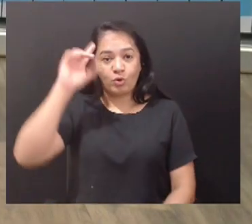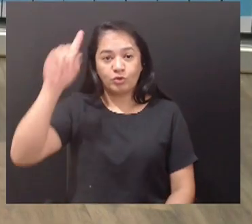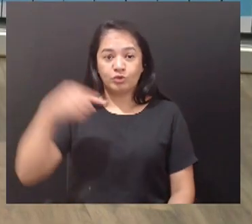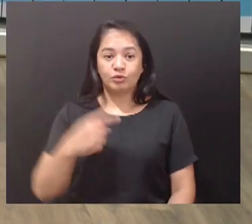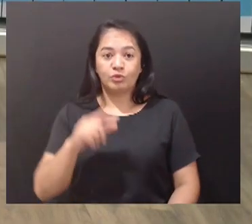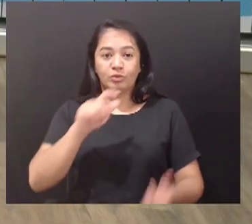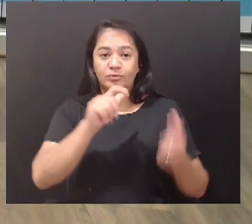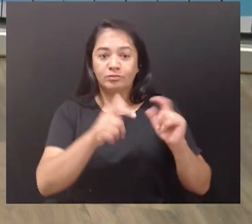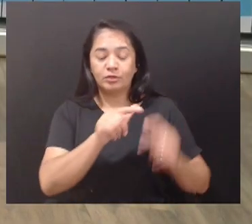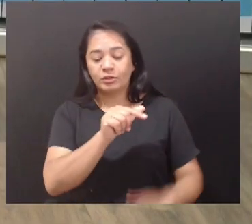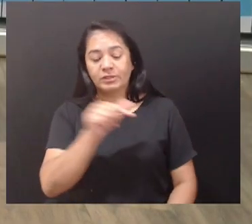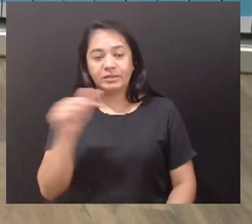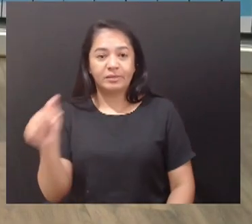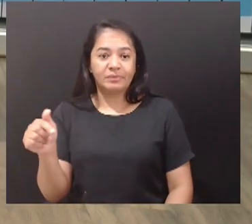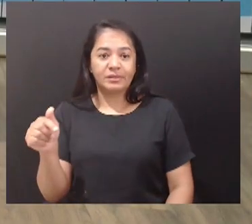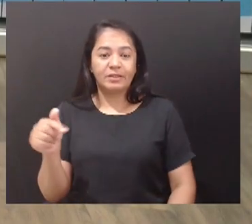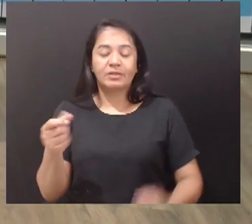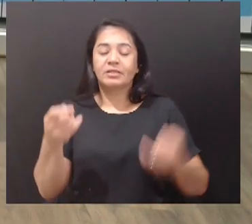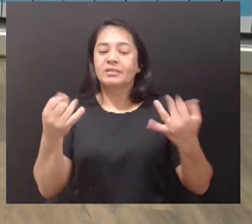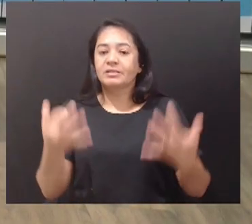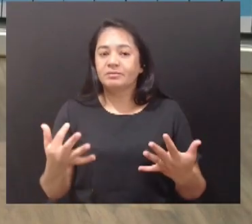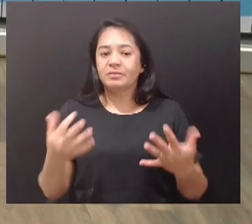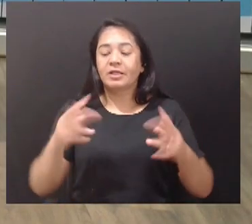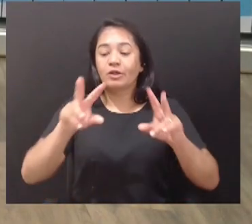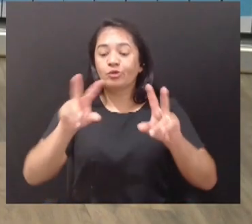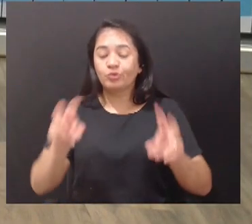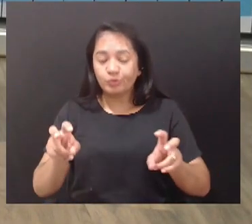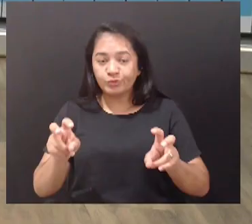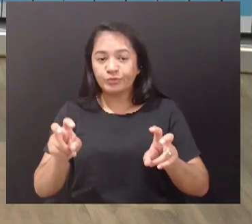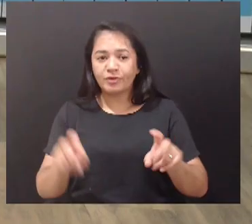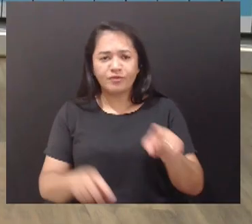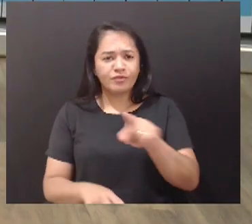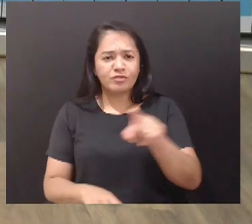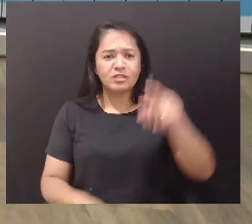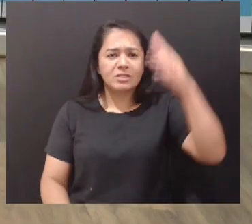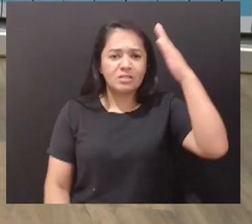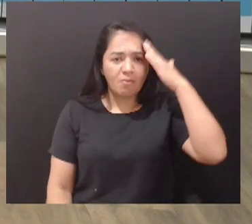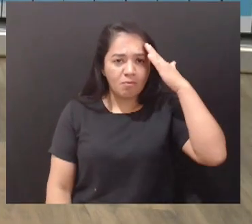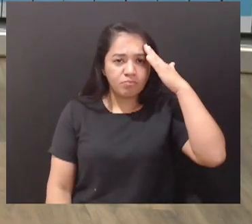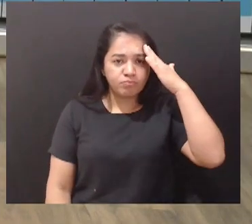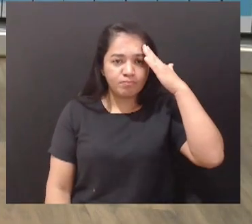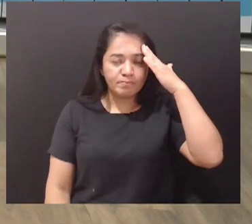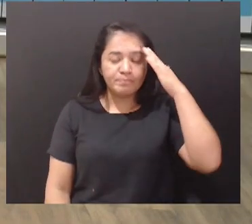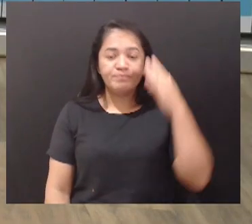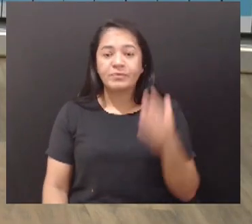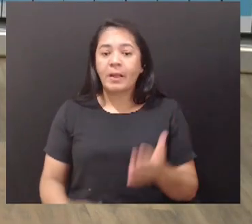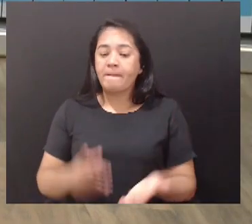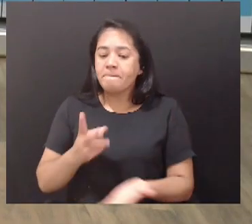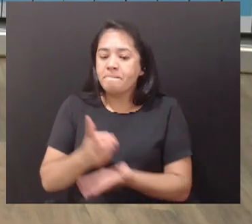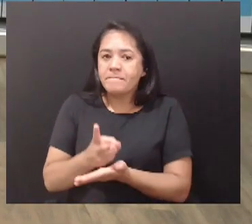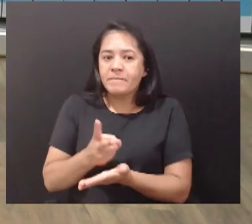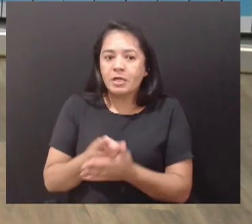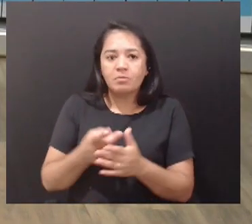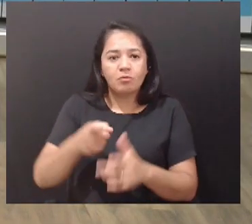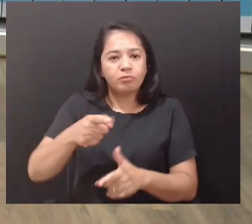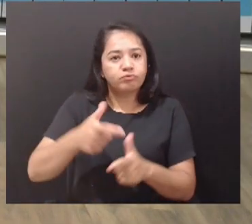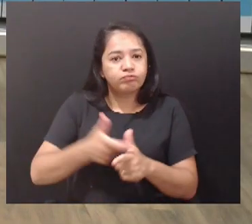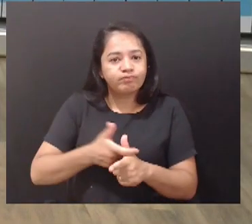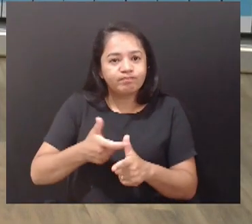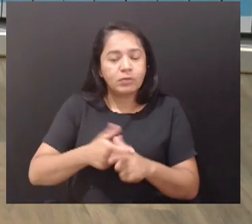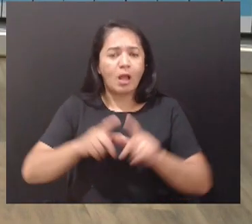que trata deste tema. Você sabia que, olha, mesmo endividado é